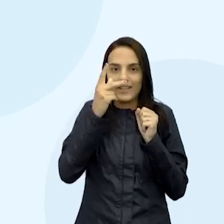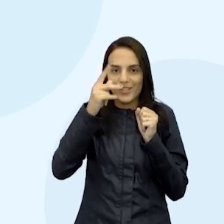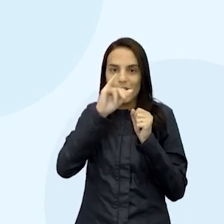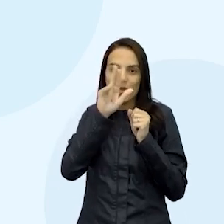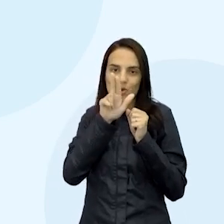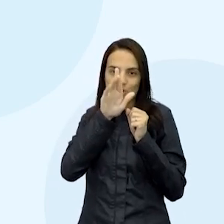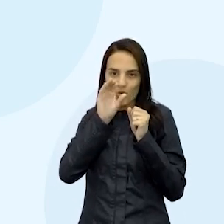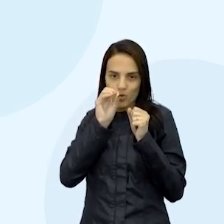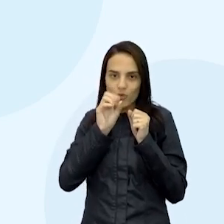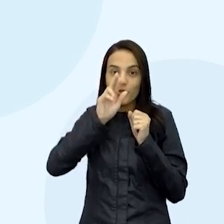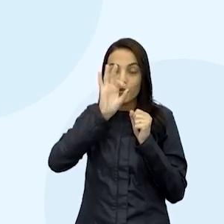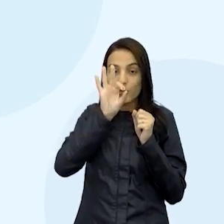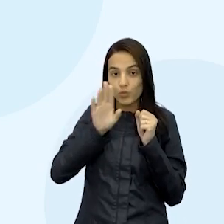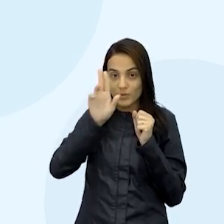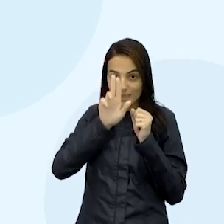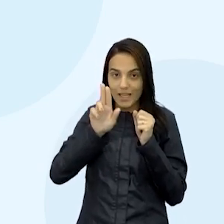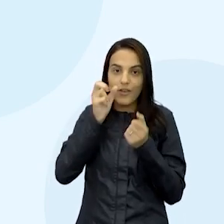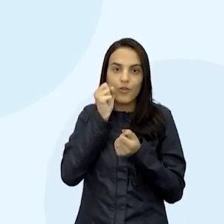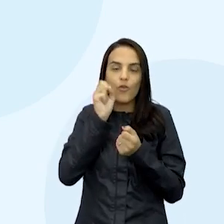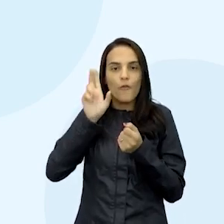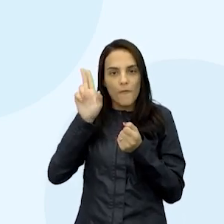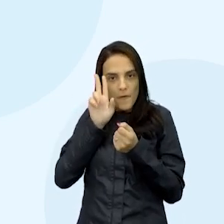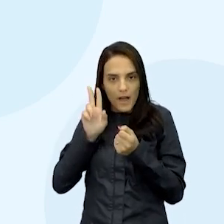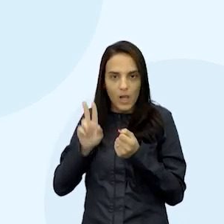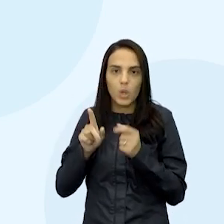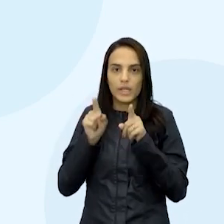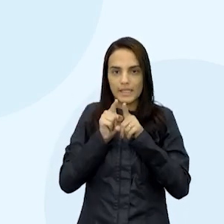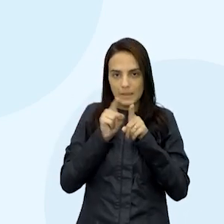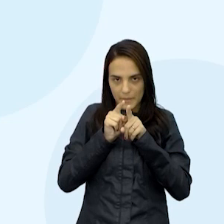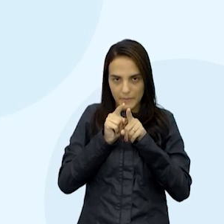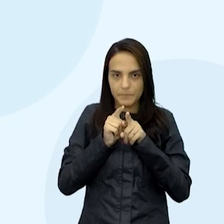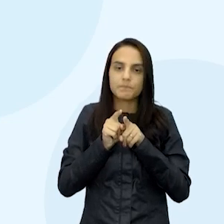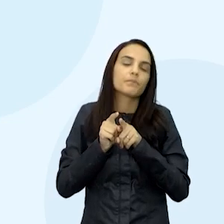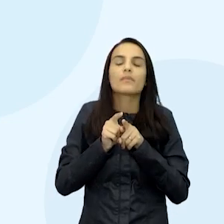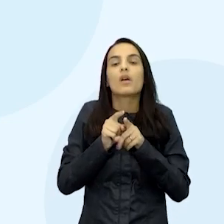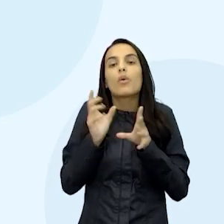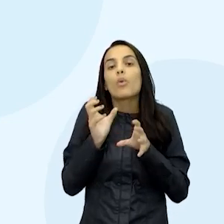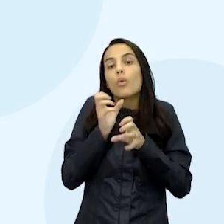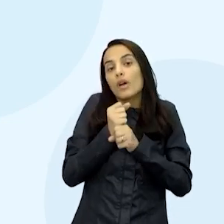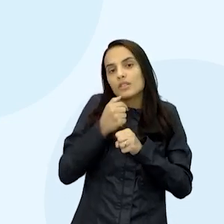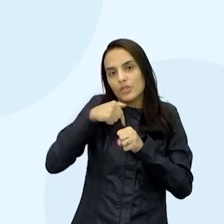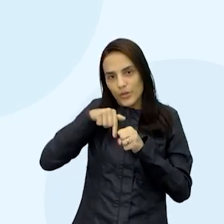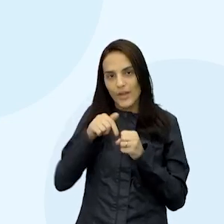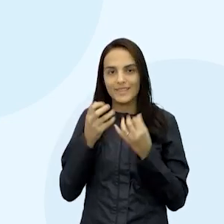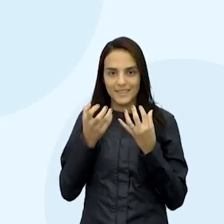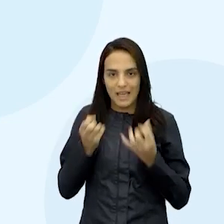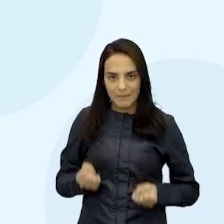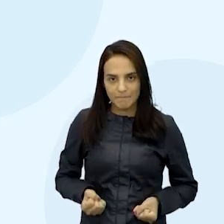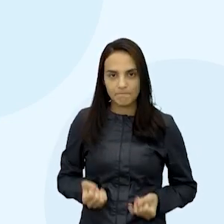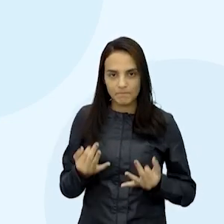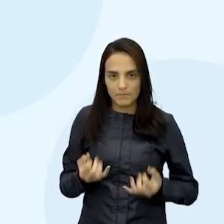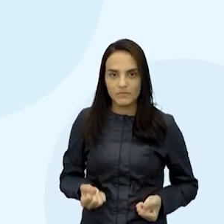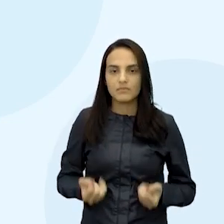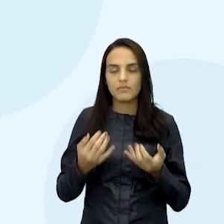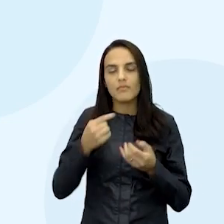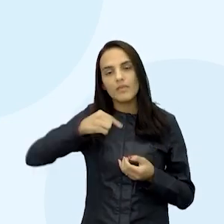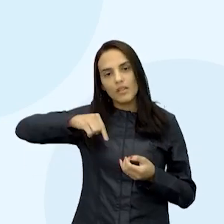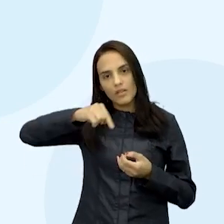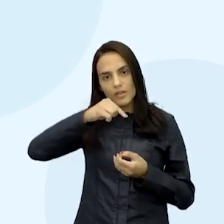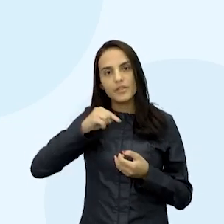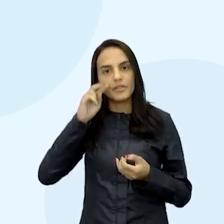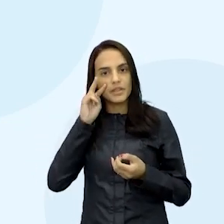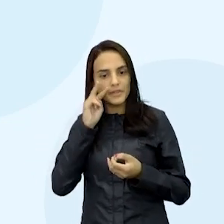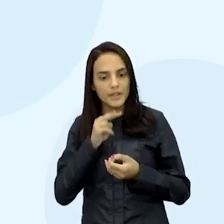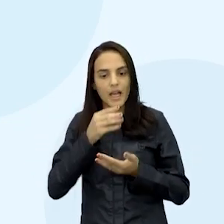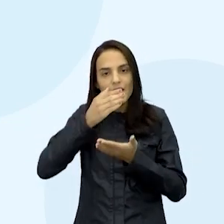vão usar, é isso? Exatamente. E o valor. A gente tem que saber o montante que a gente quer gastar, quanto a gente vai gastar. E aí a gente vai ver